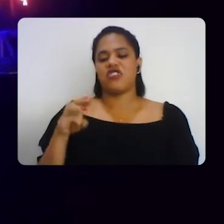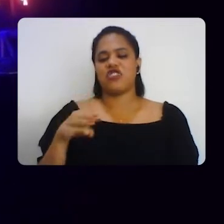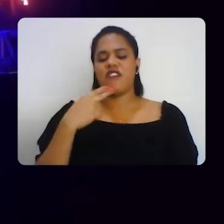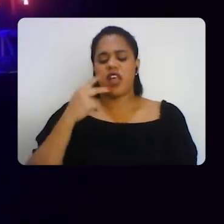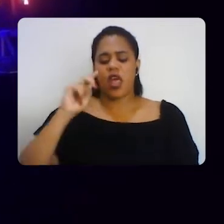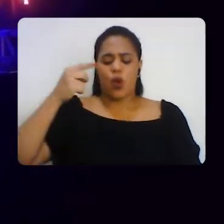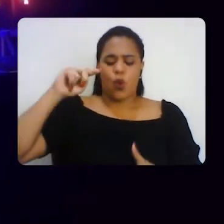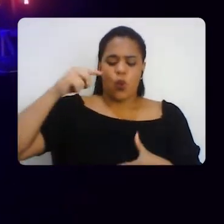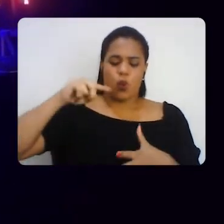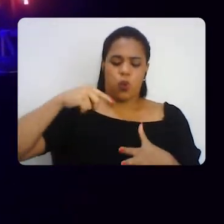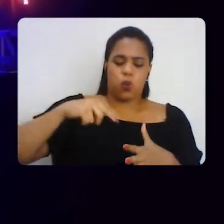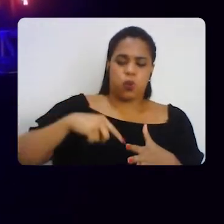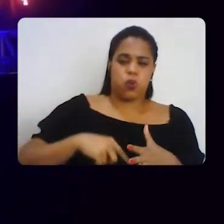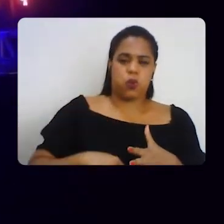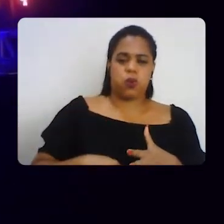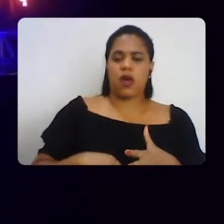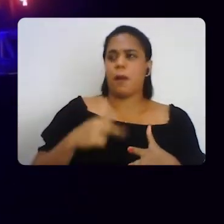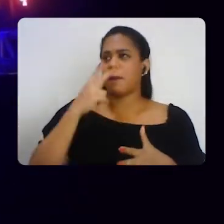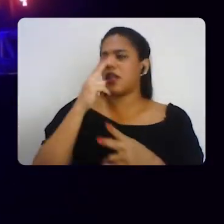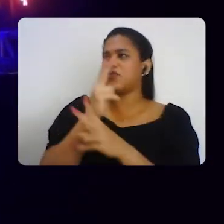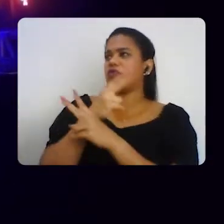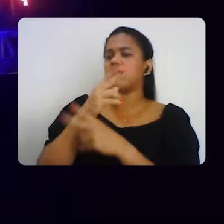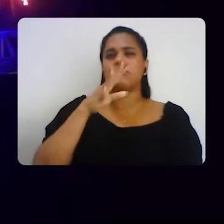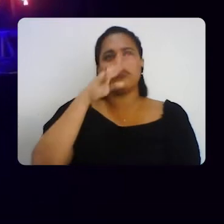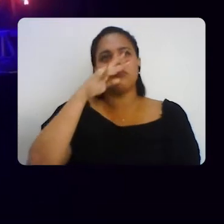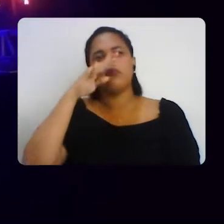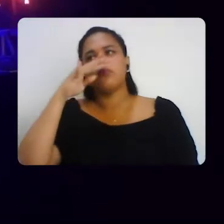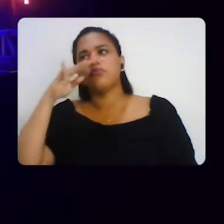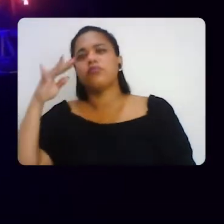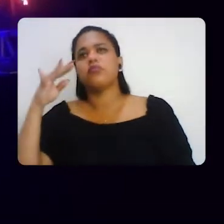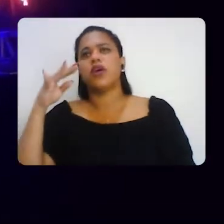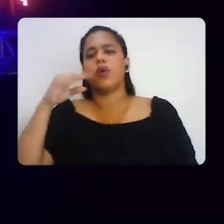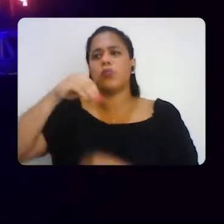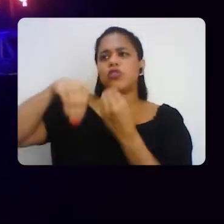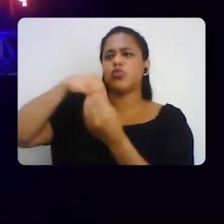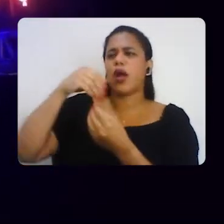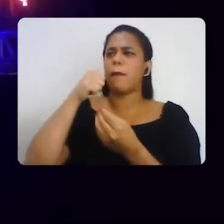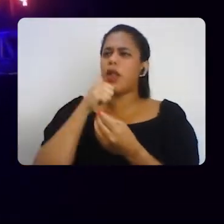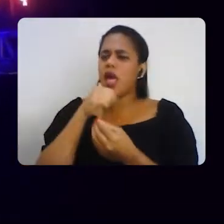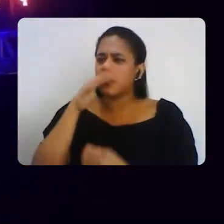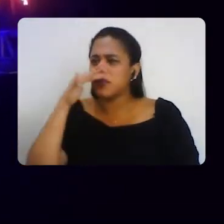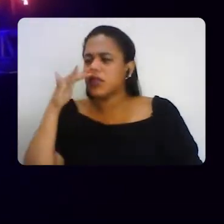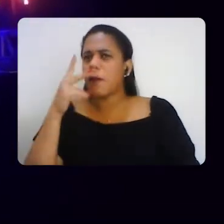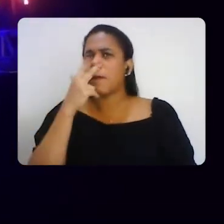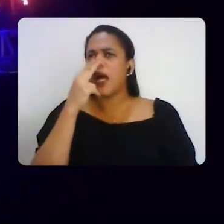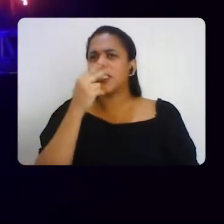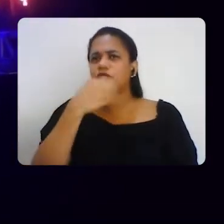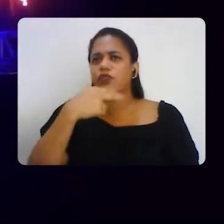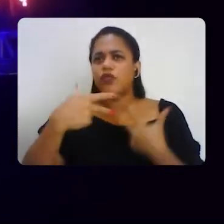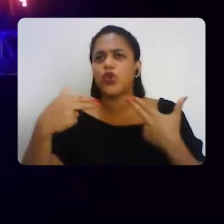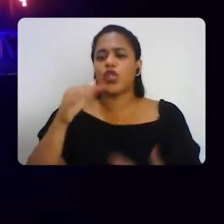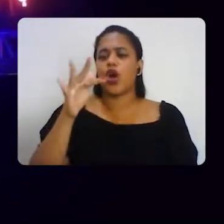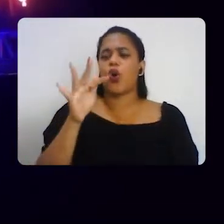Mergulhei naquela carne e um gozo riscou meu ventre com cheiro de umbu e mulher misturado.